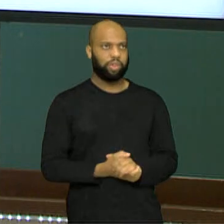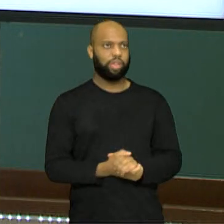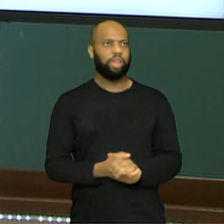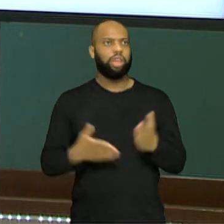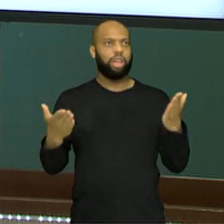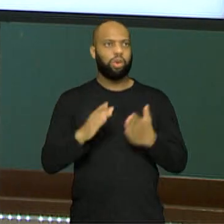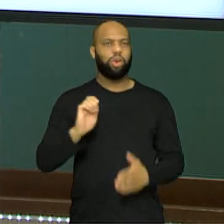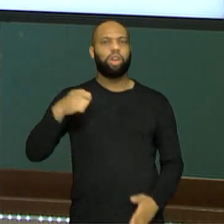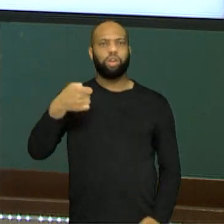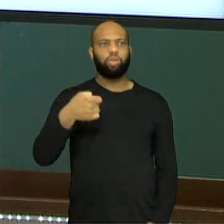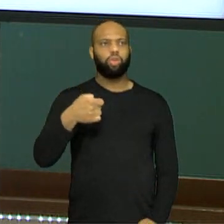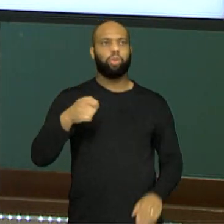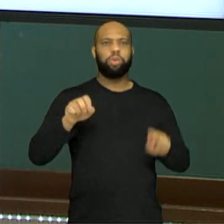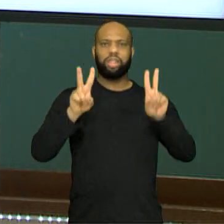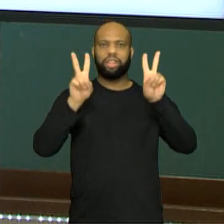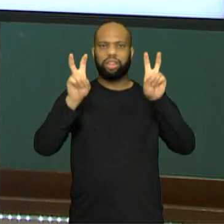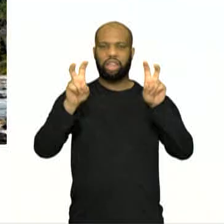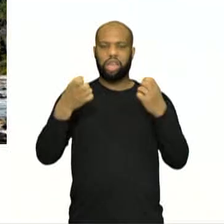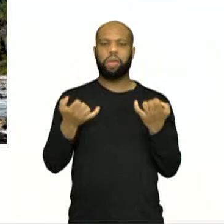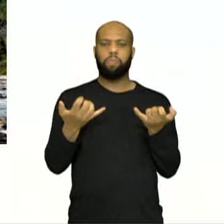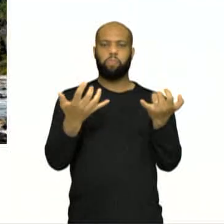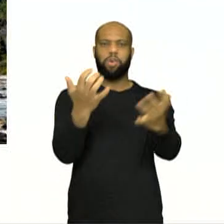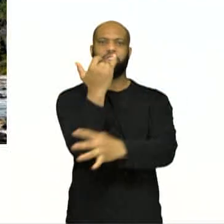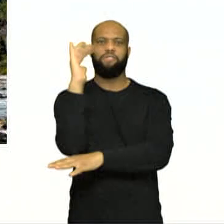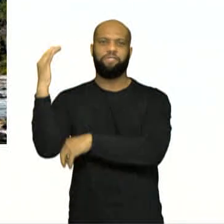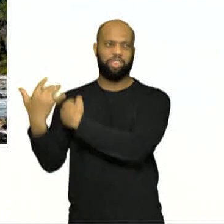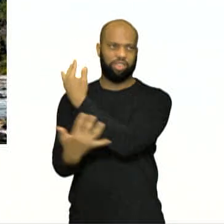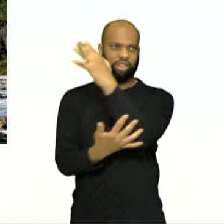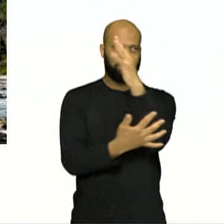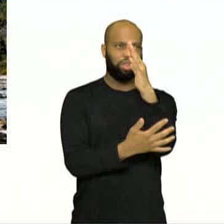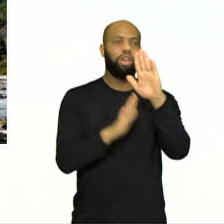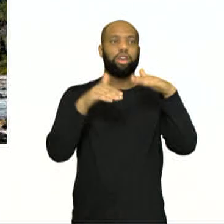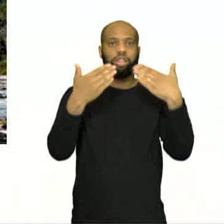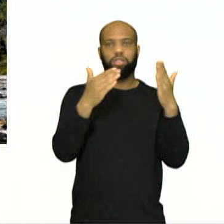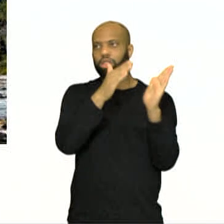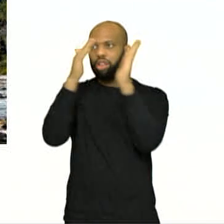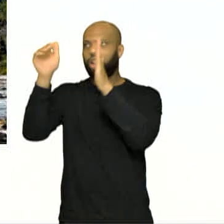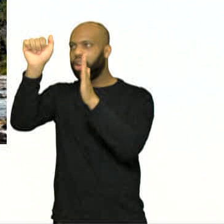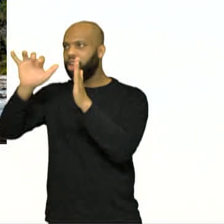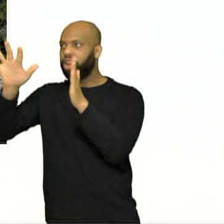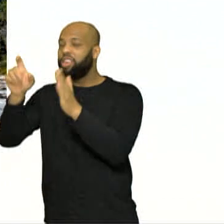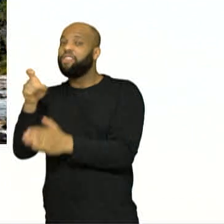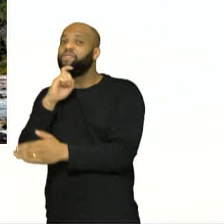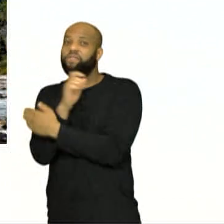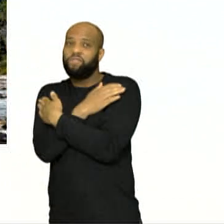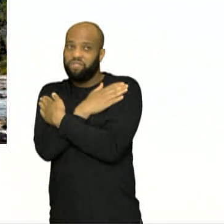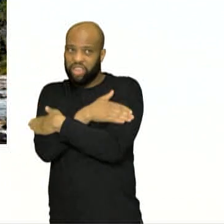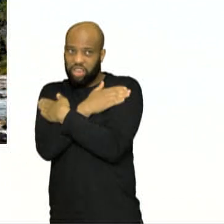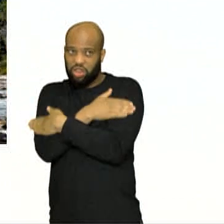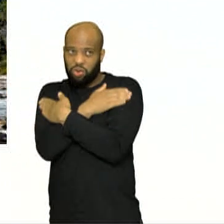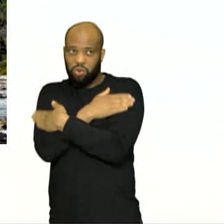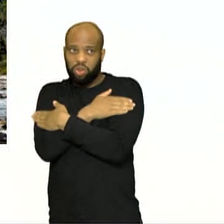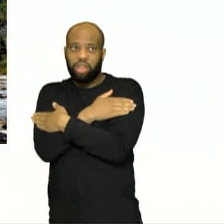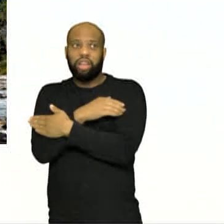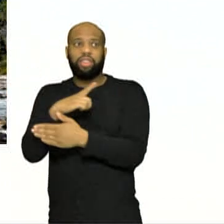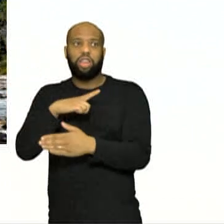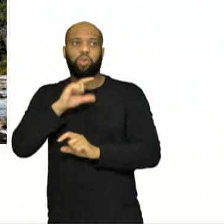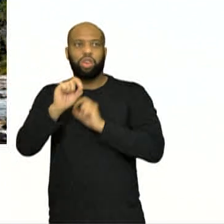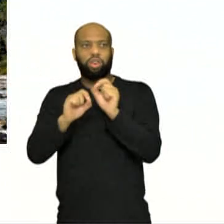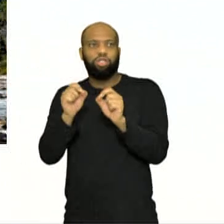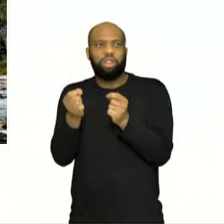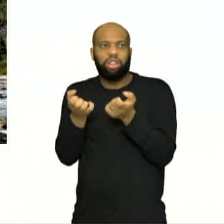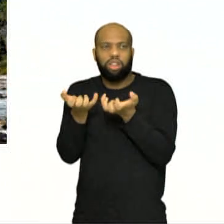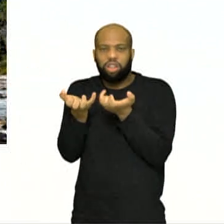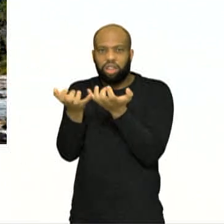Sobre a vegetação, a parte asiática do território russo encontramos climas frios, com predomínios da taiga.